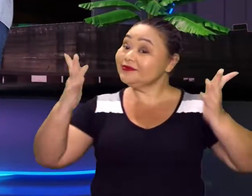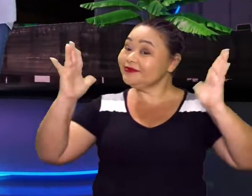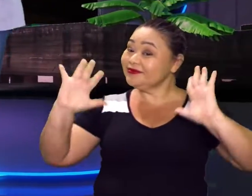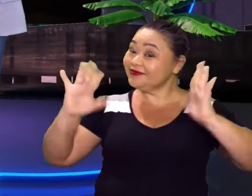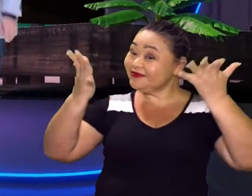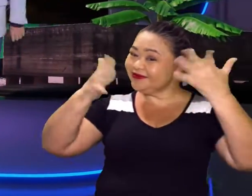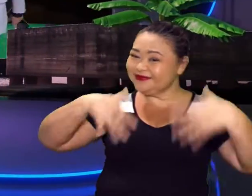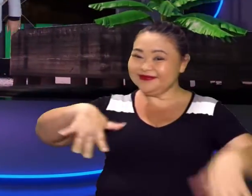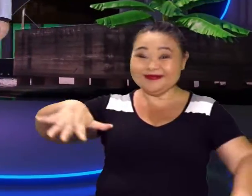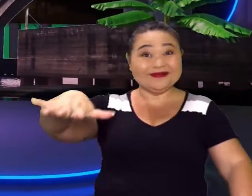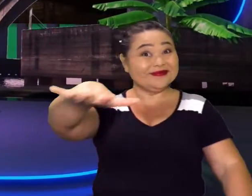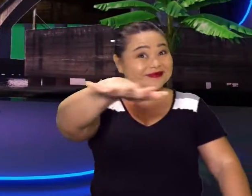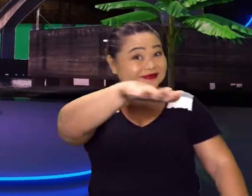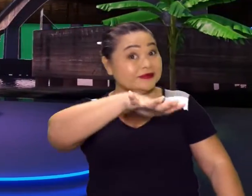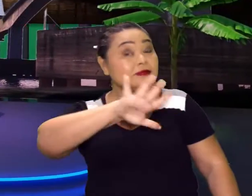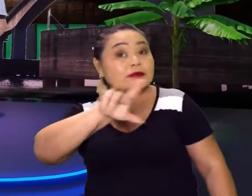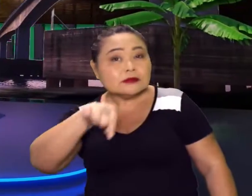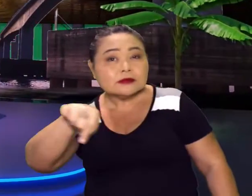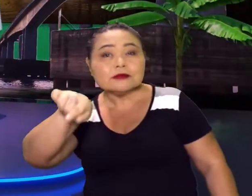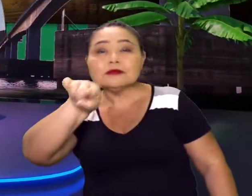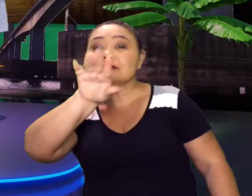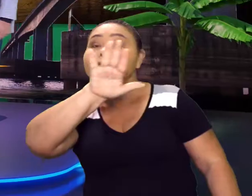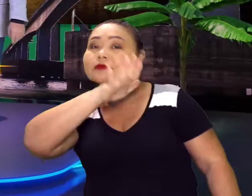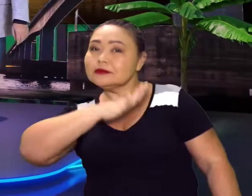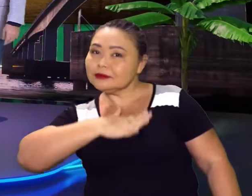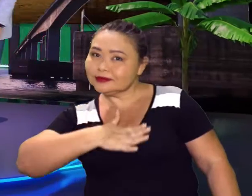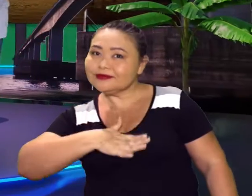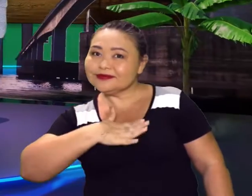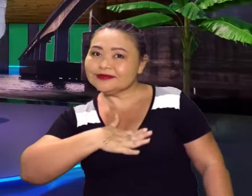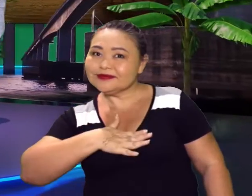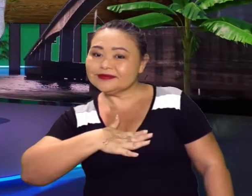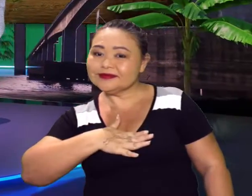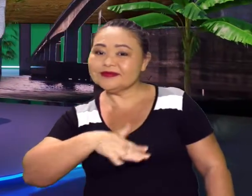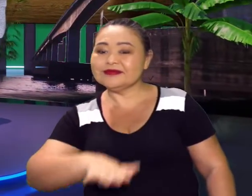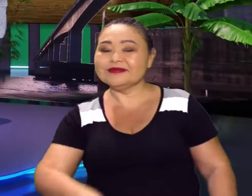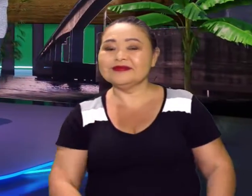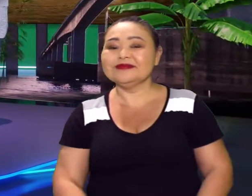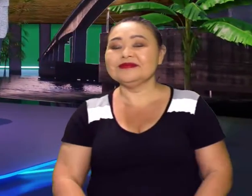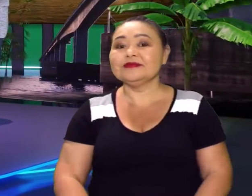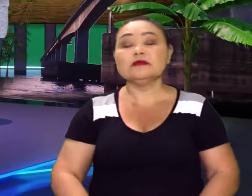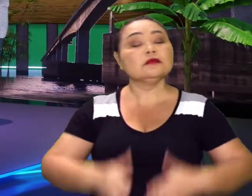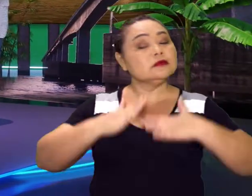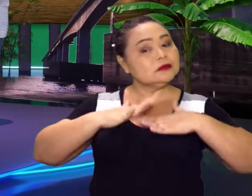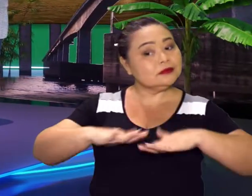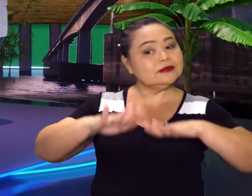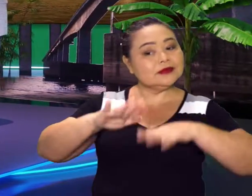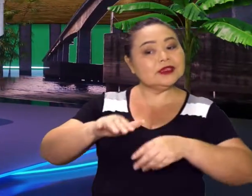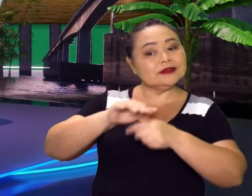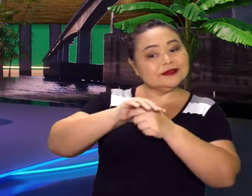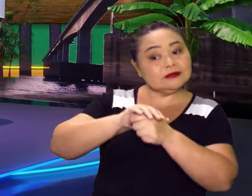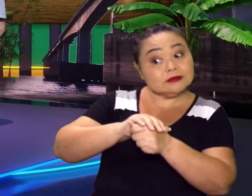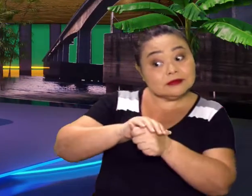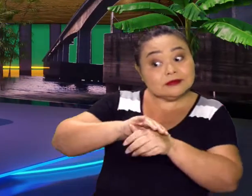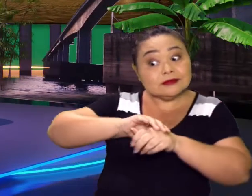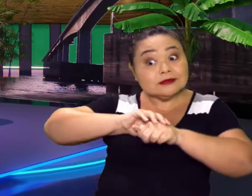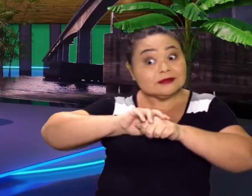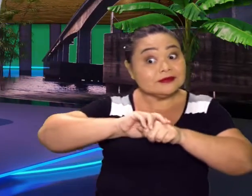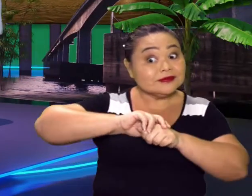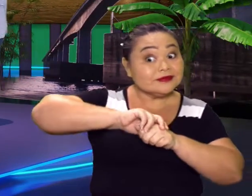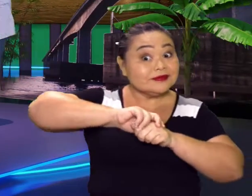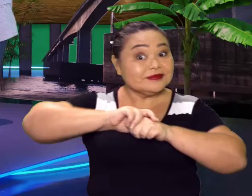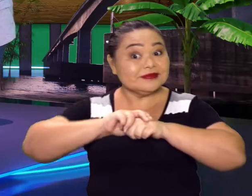Salve, salve, galera! E aí, suave na nave? Na tranquilidade do jabuti? Não, cara, não, errei,